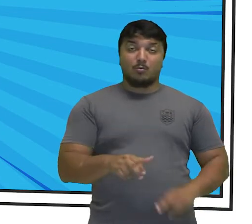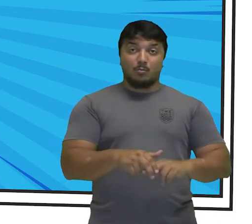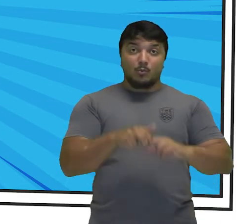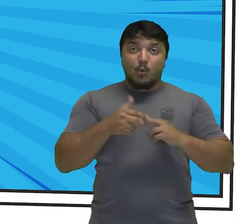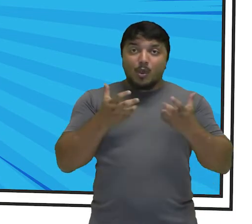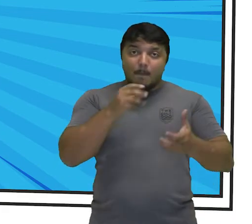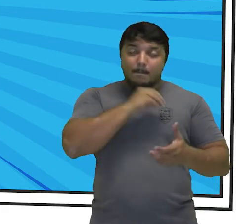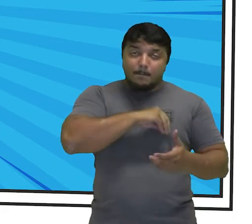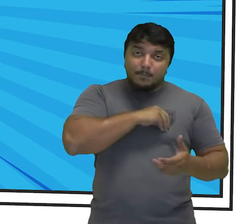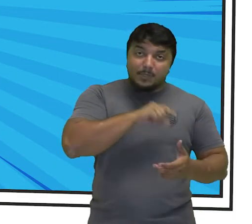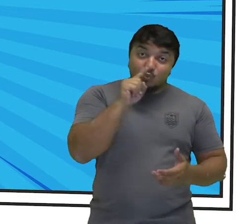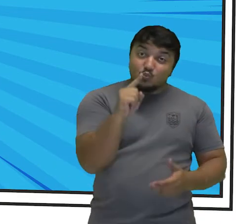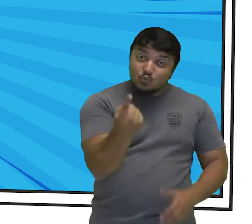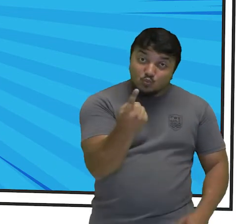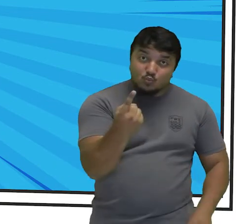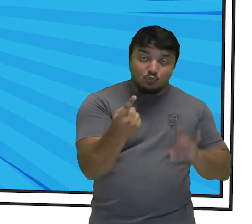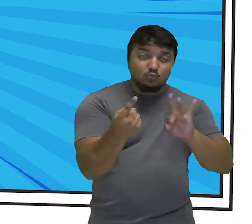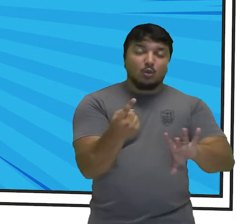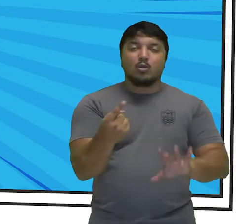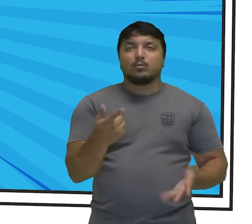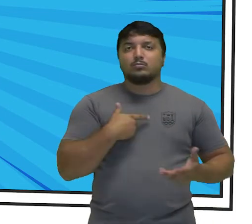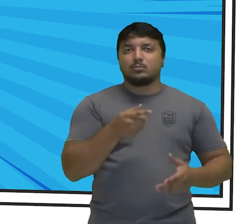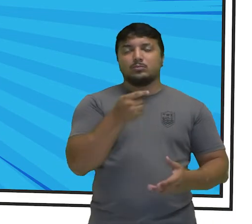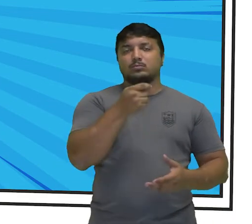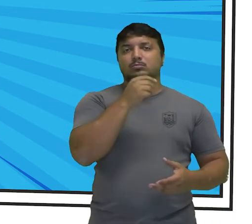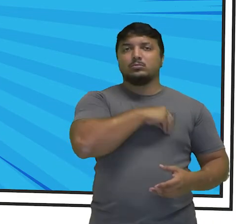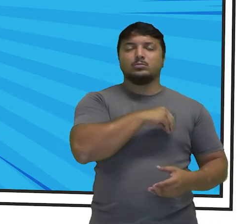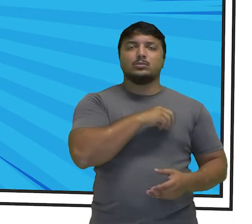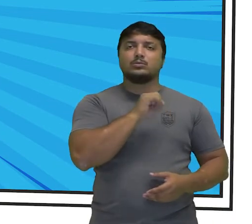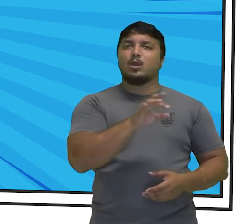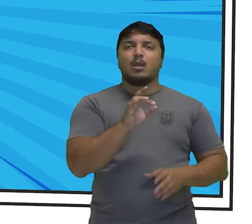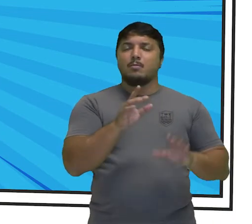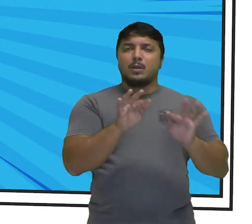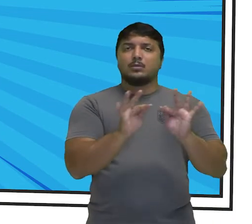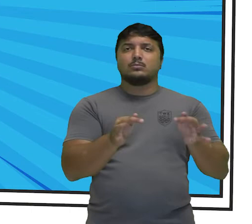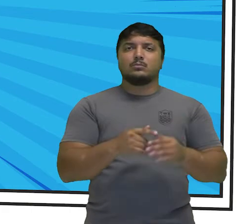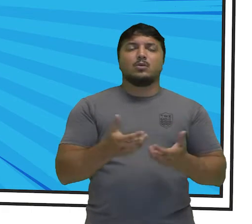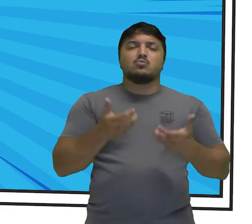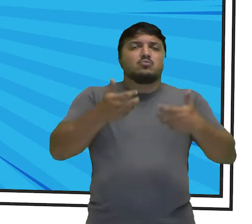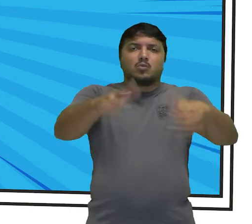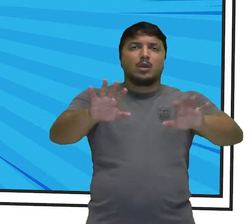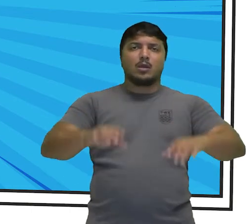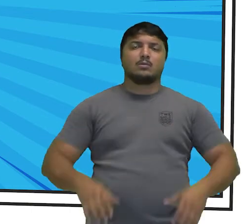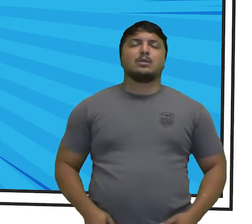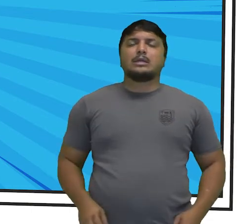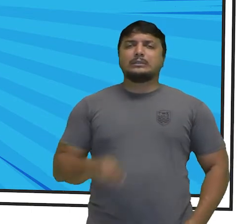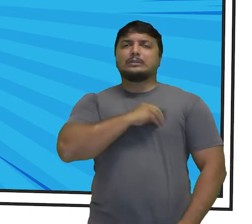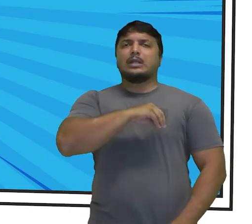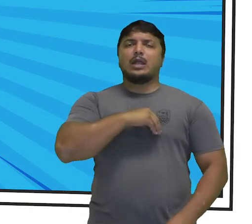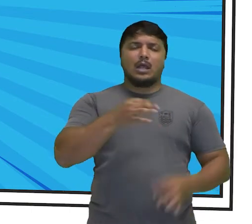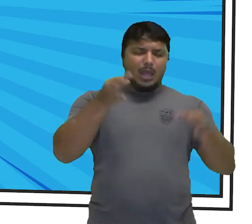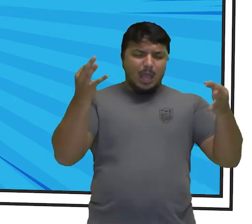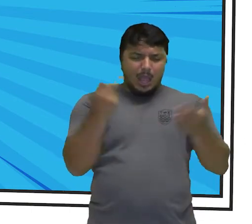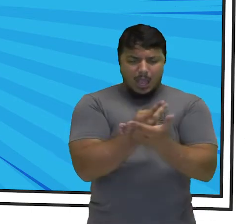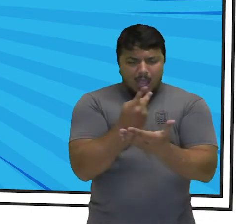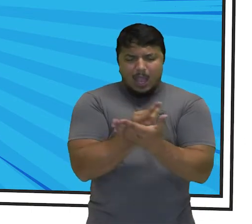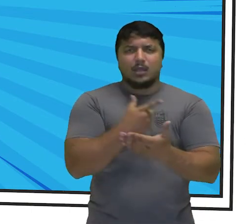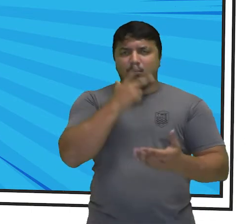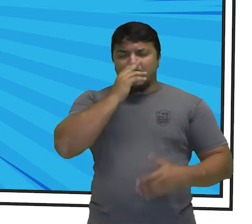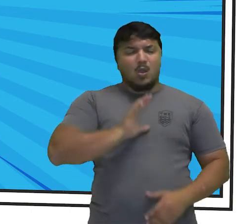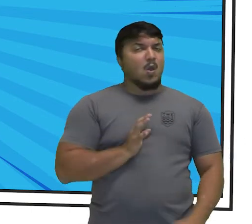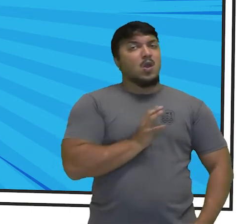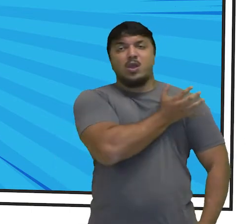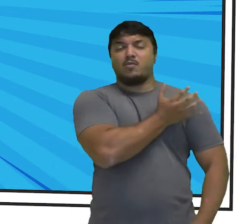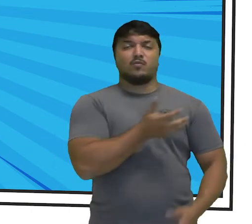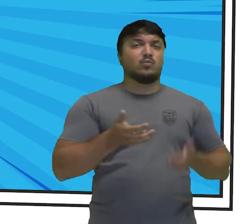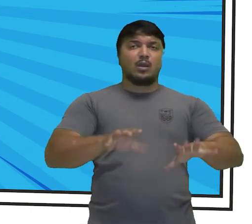quero lhe pagar um salário, você só recebe isso aqui que eu lhe pago. Pois eu não quero receber, não. Esse salário é injusto. Esse salário é horrível. Eu